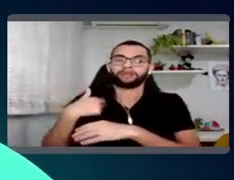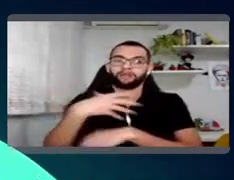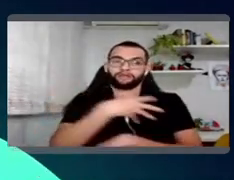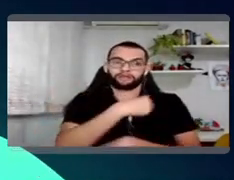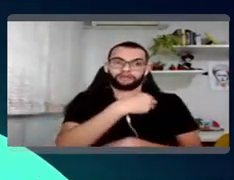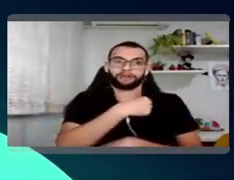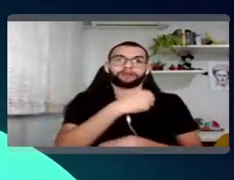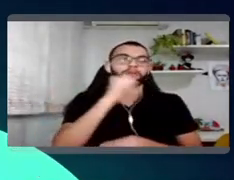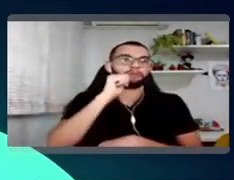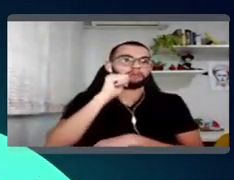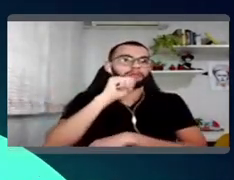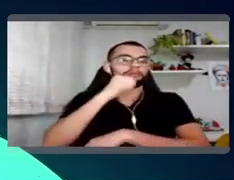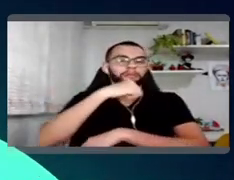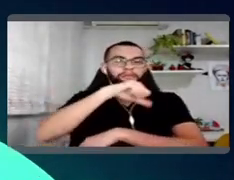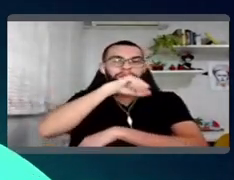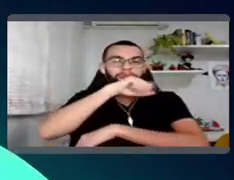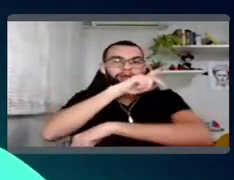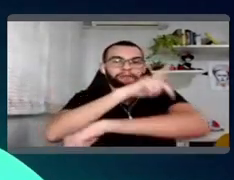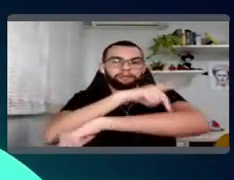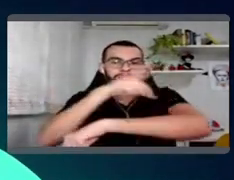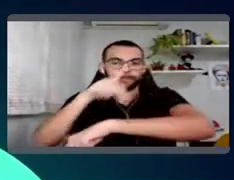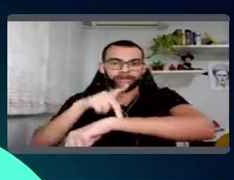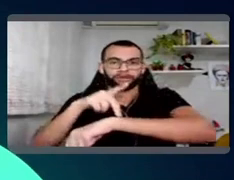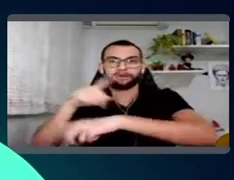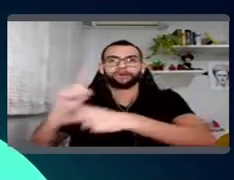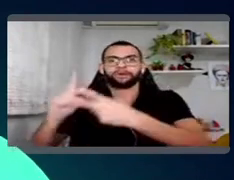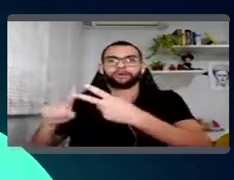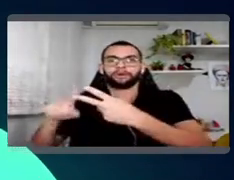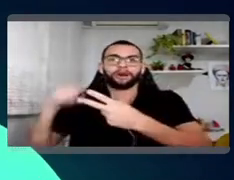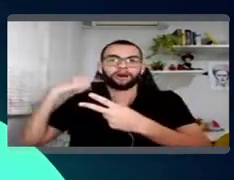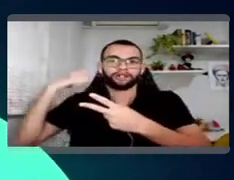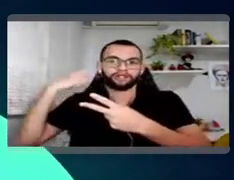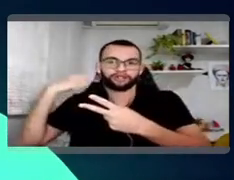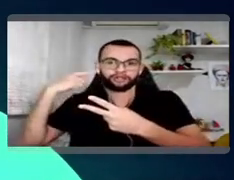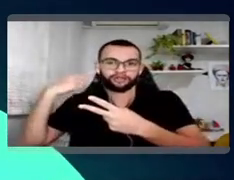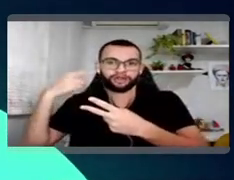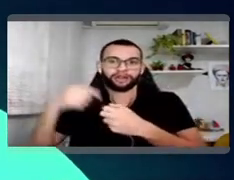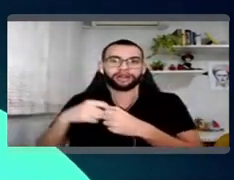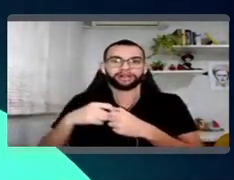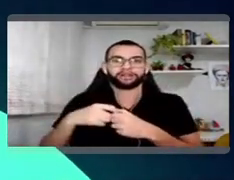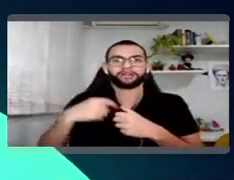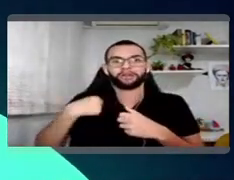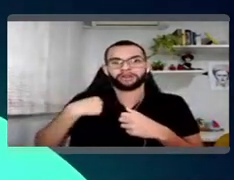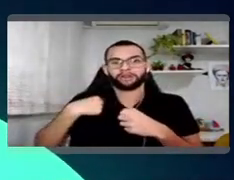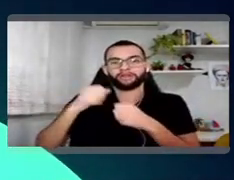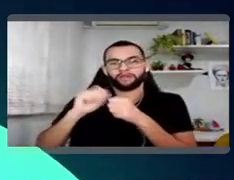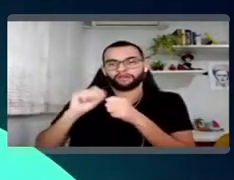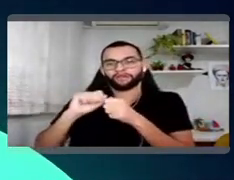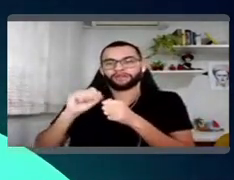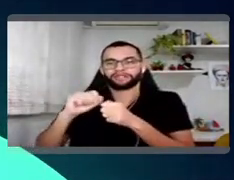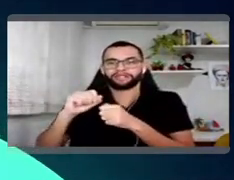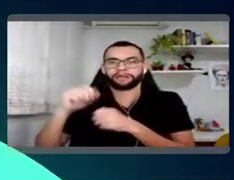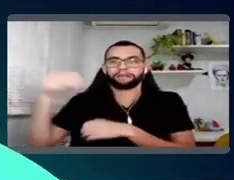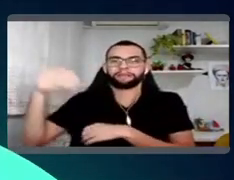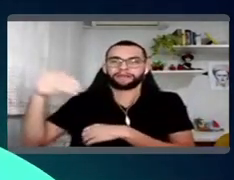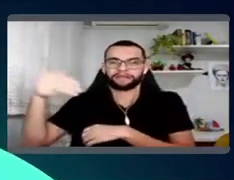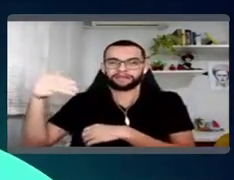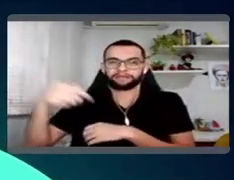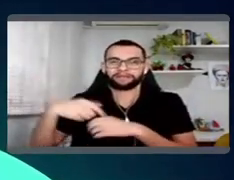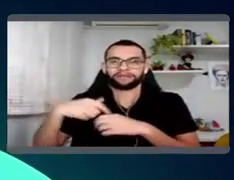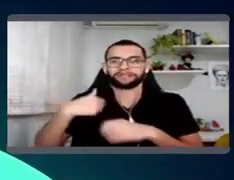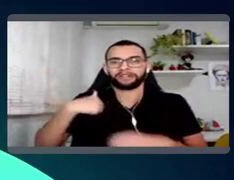uma pedagoga e de um advogado, e acho que eu não tinha outra opção na vida a não ser fazer matemática, né? Vocês vão me entender. Vocês são a galera da computação aí, eu sei que vocês também